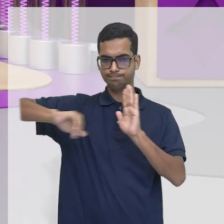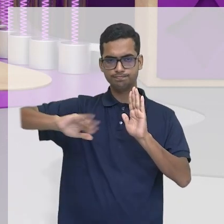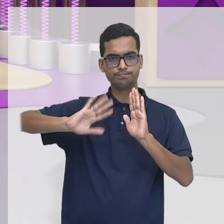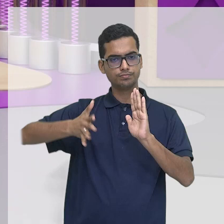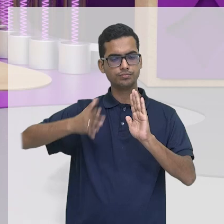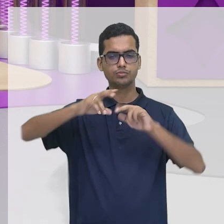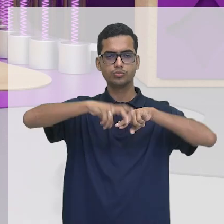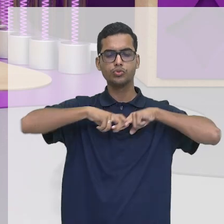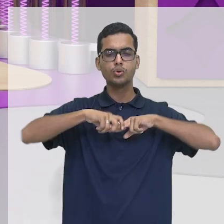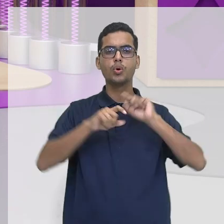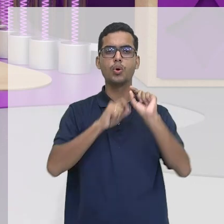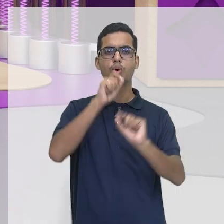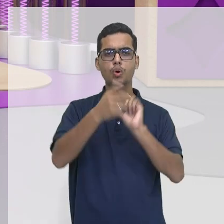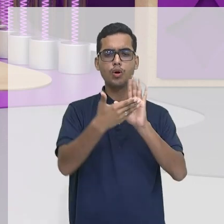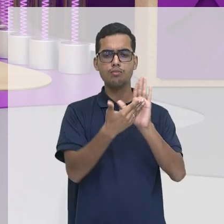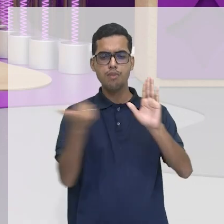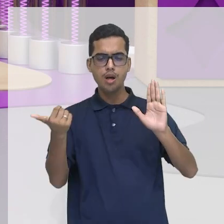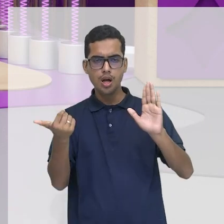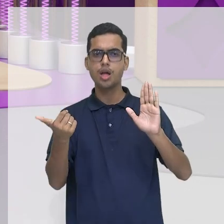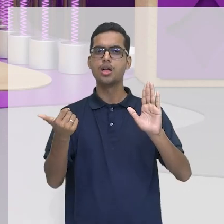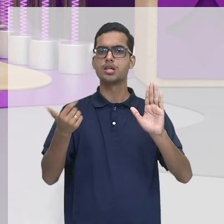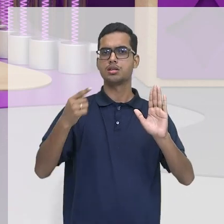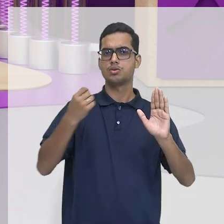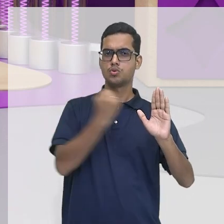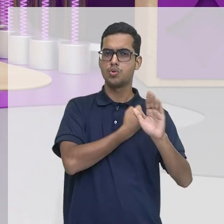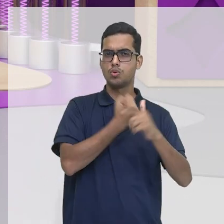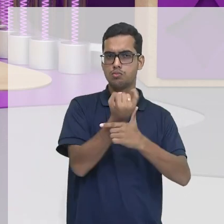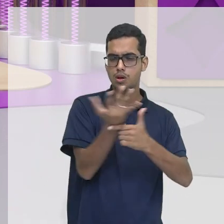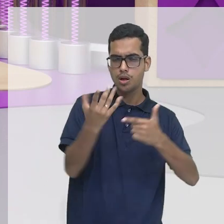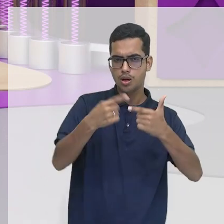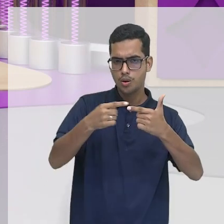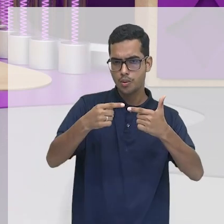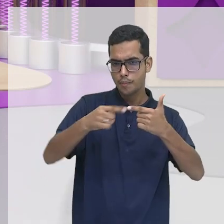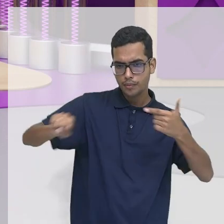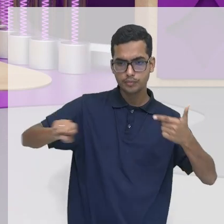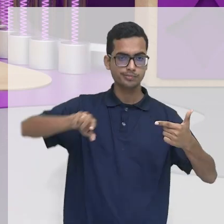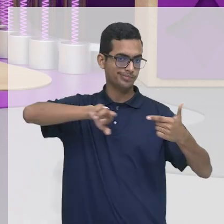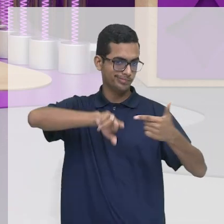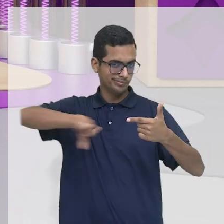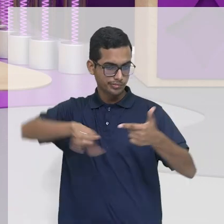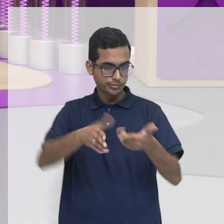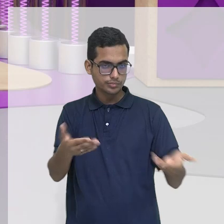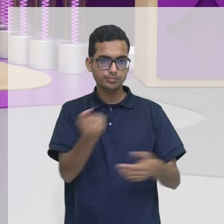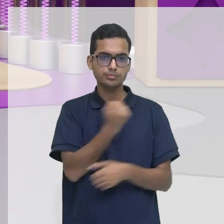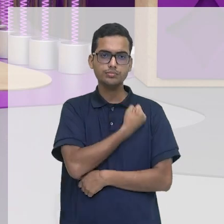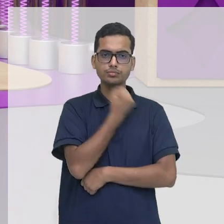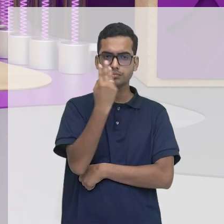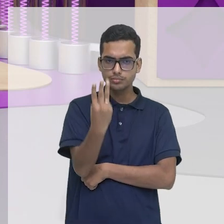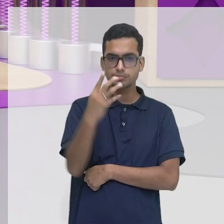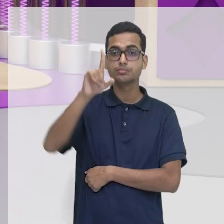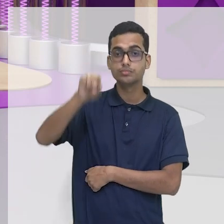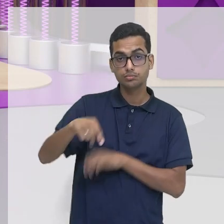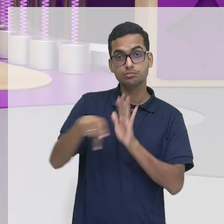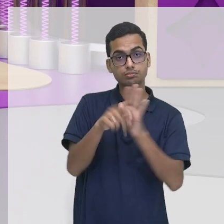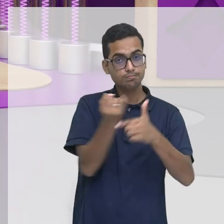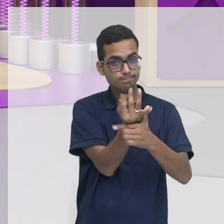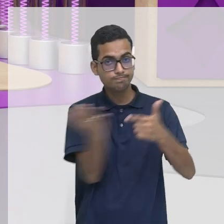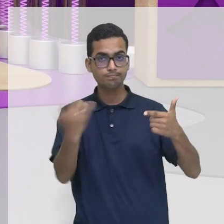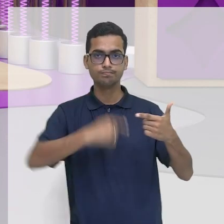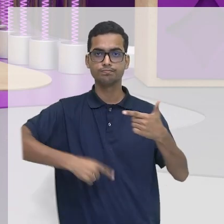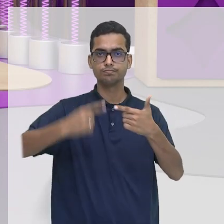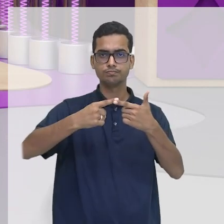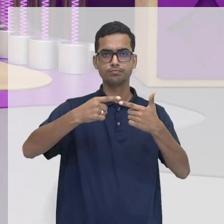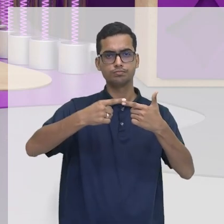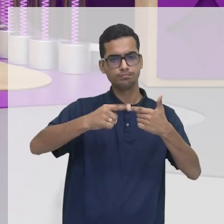eles não são primos. Agora, nós temos o número 3, que é primo. Nós iremos fazer o quê?